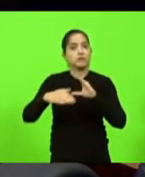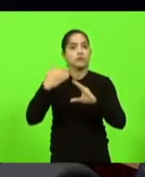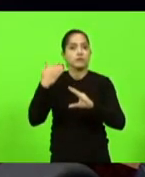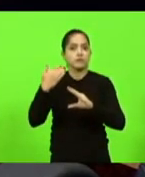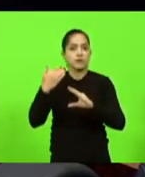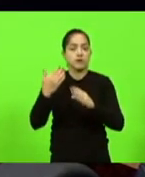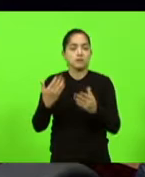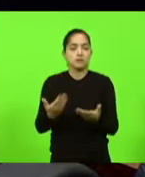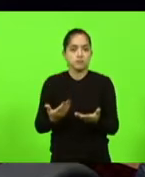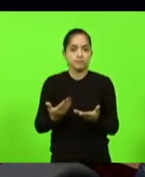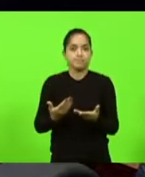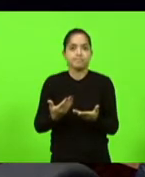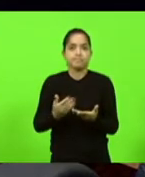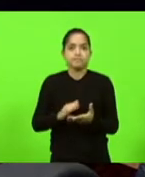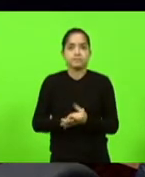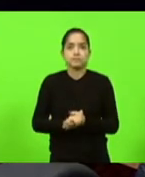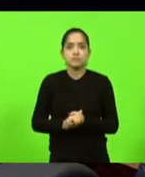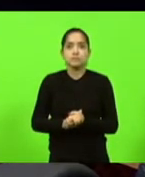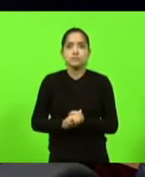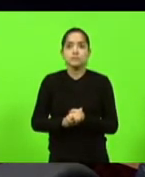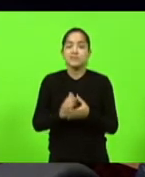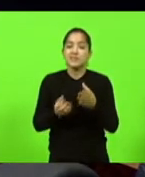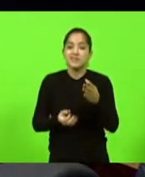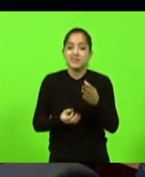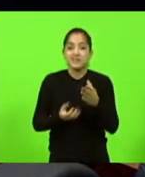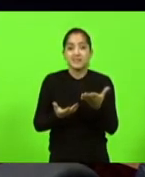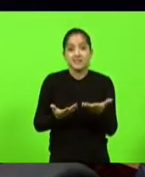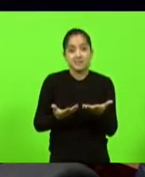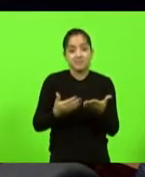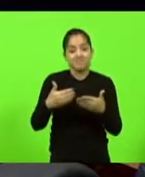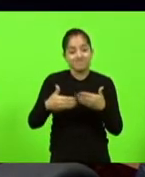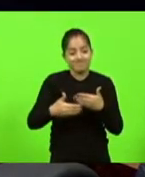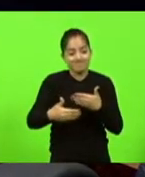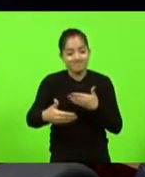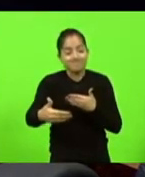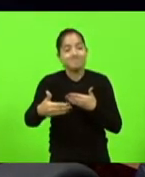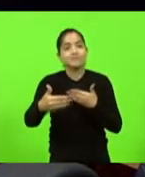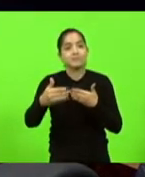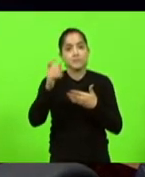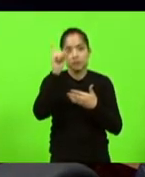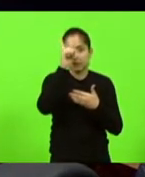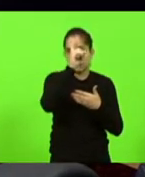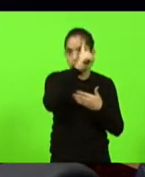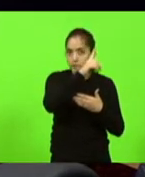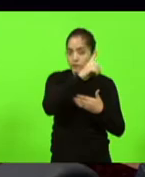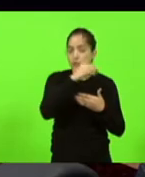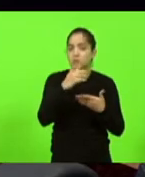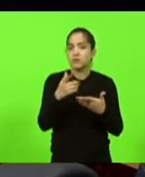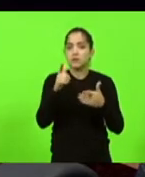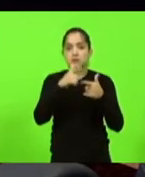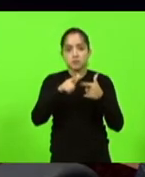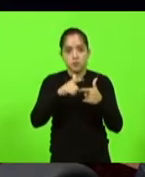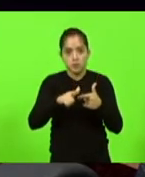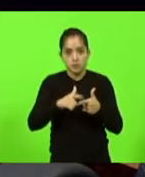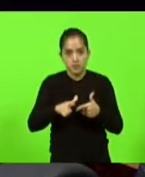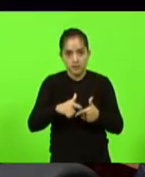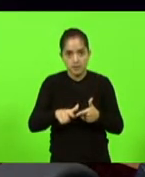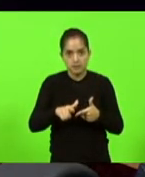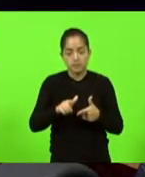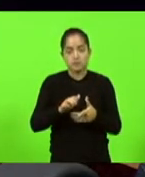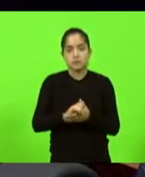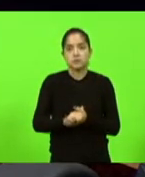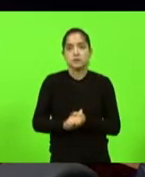da Fazenda e criando dificuldades também desse projeto junto ao Conselho